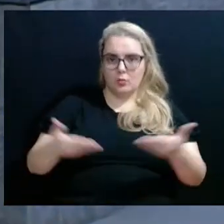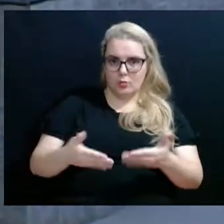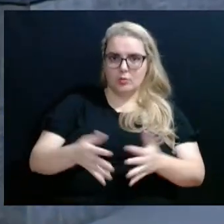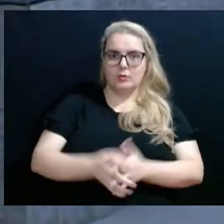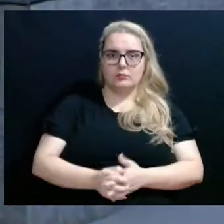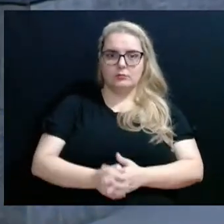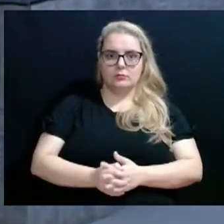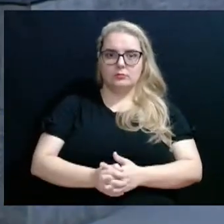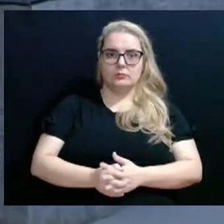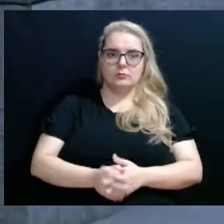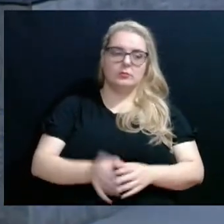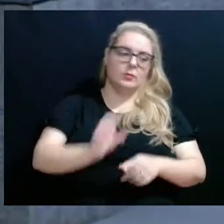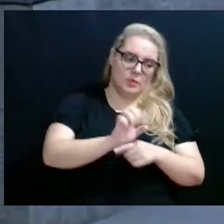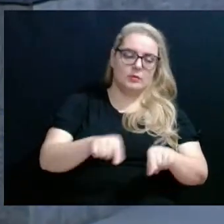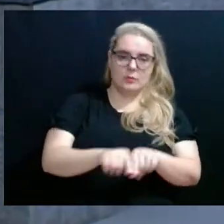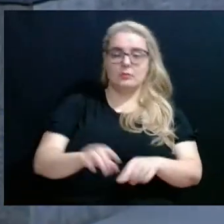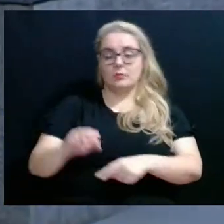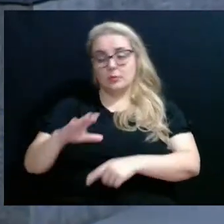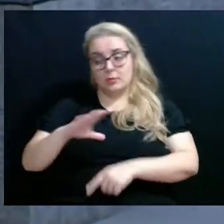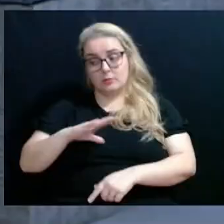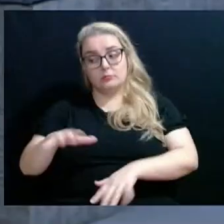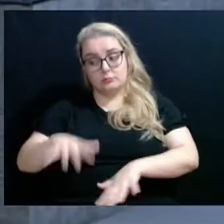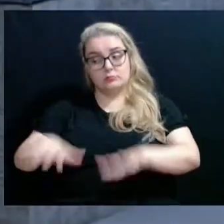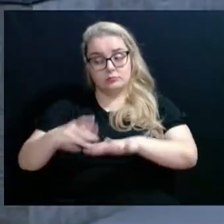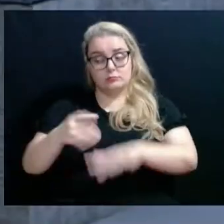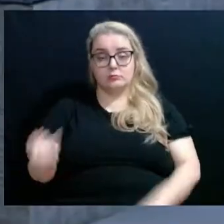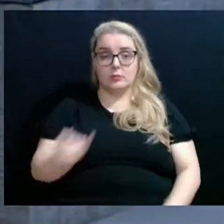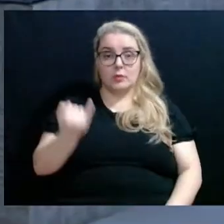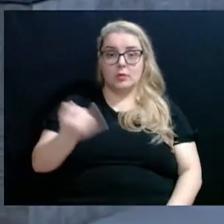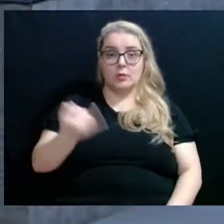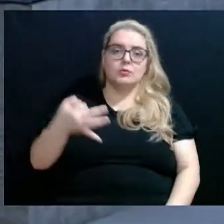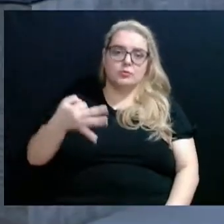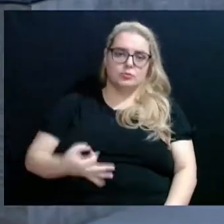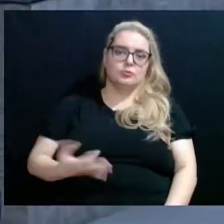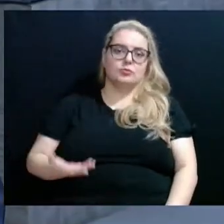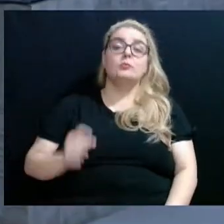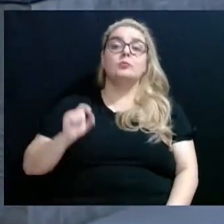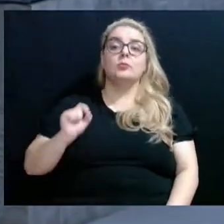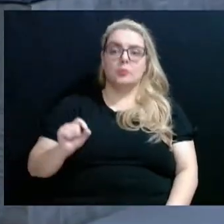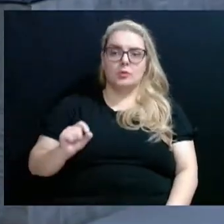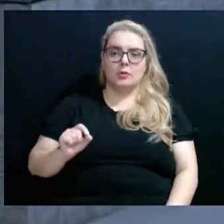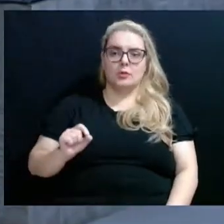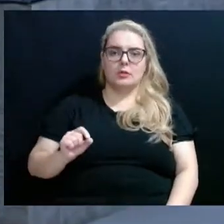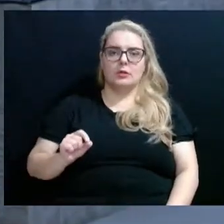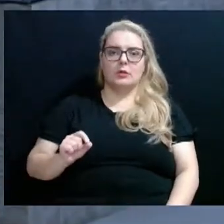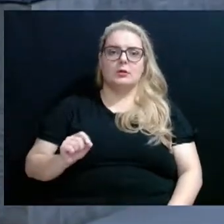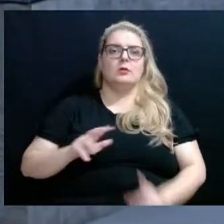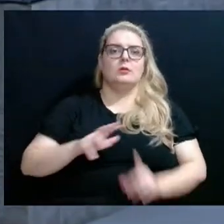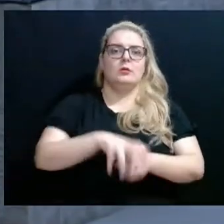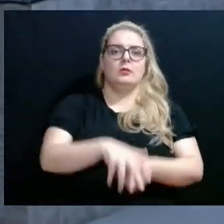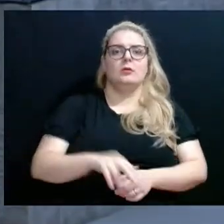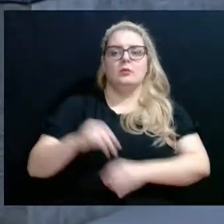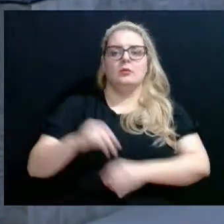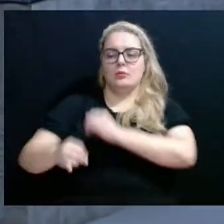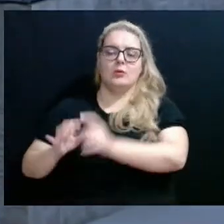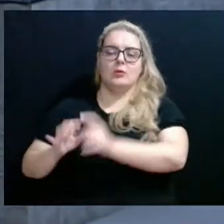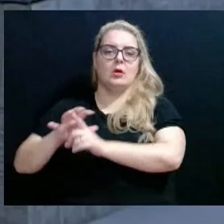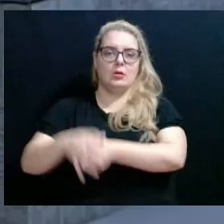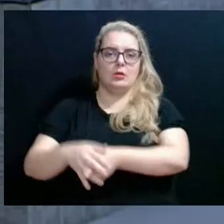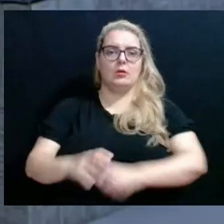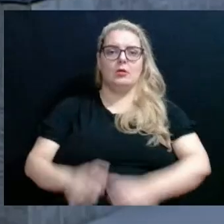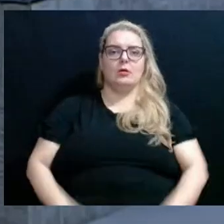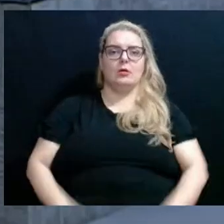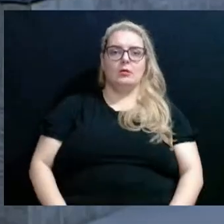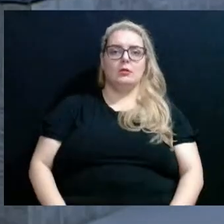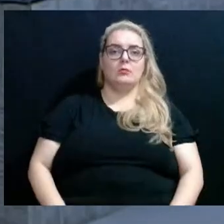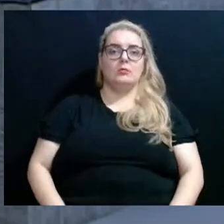estaduais, mas para o município vai ser de grande importância, justamente para quê? O bullying, cyberbullying, para ter essa retirada aí